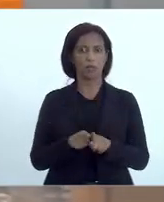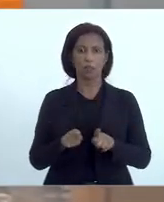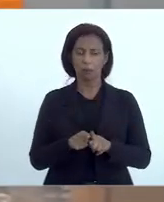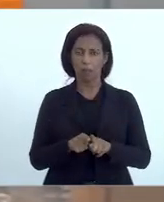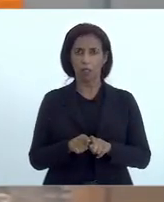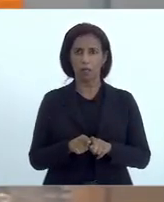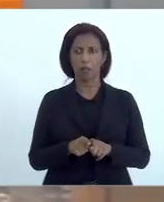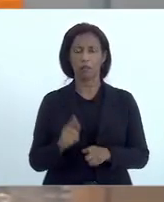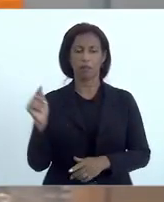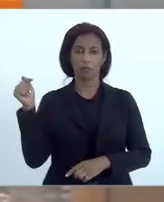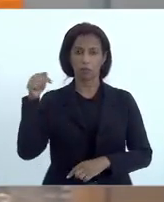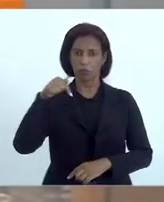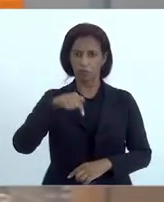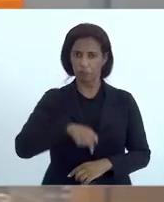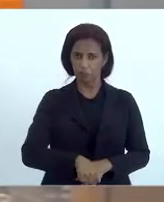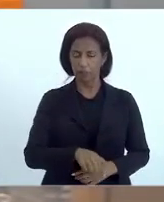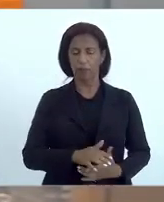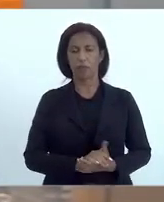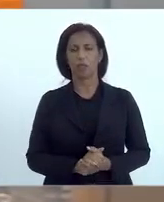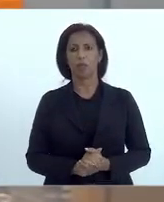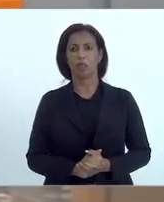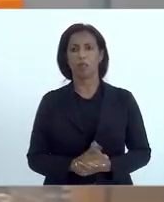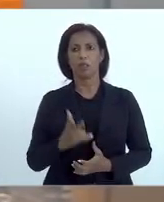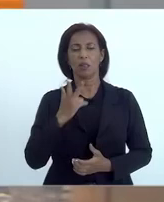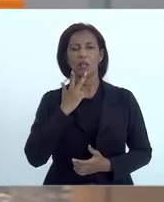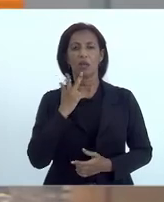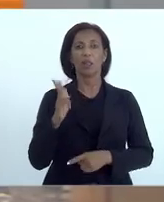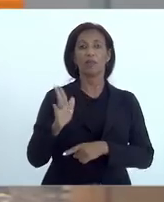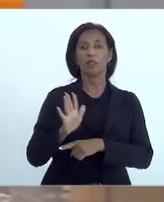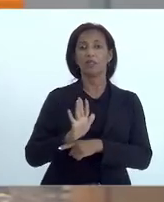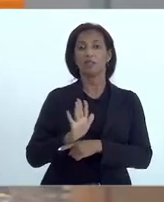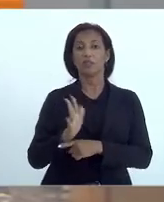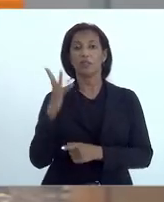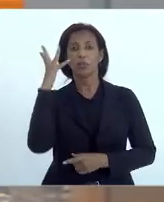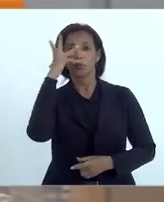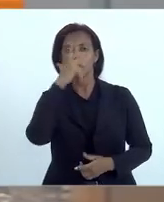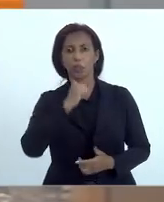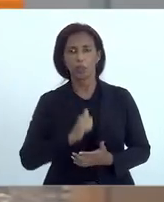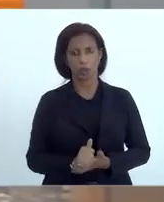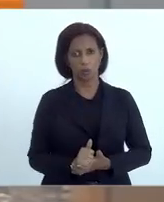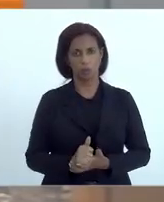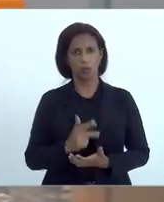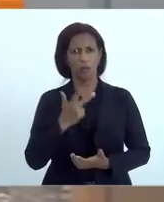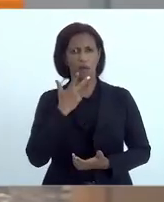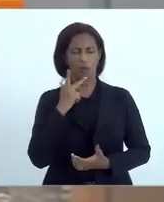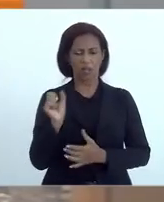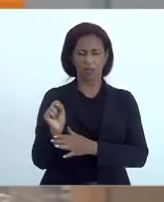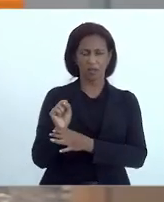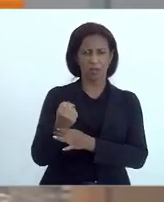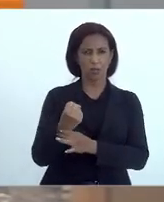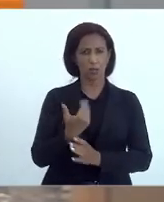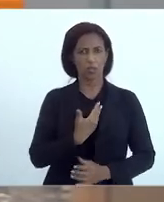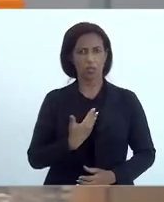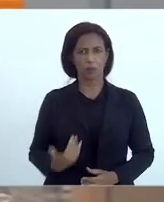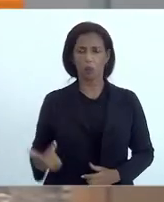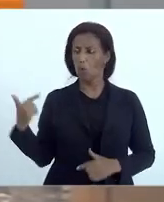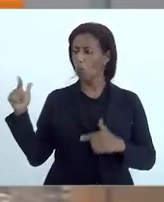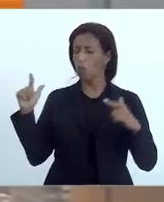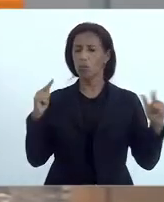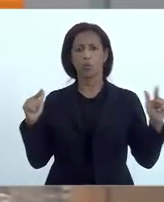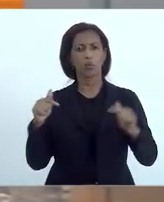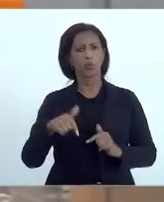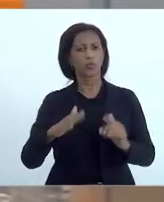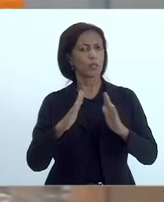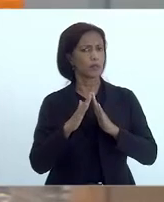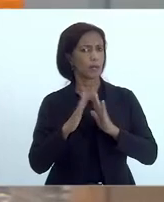vou ascendência veio aqui você veio aqui querendo fazer vídeo bonito querendo dizer que tá jogando com a segurança pública como se outros